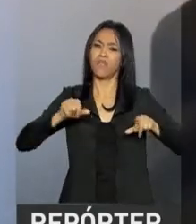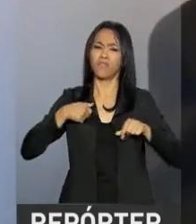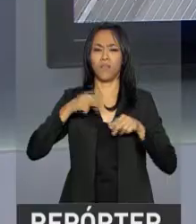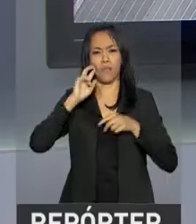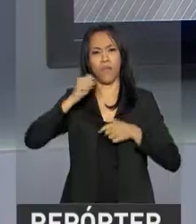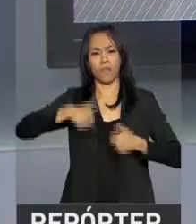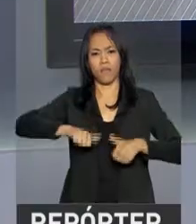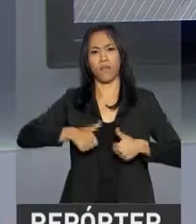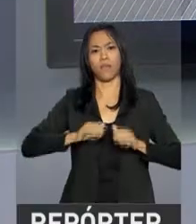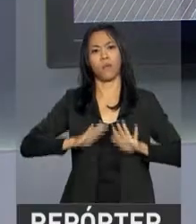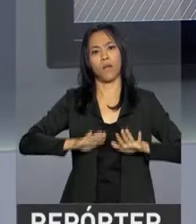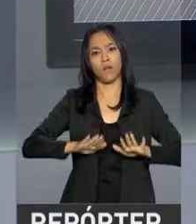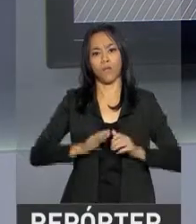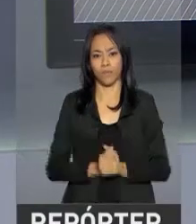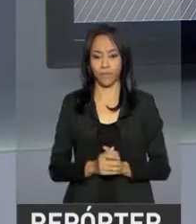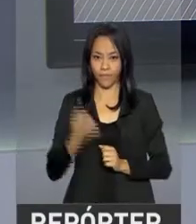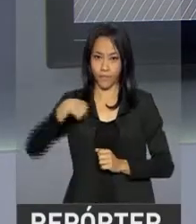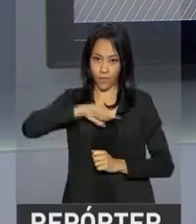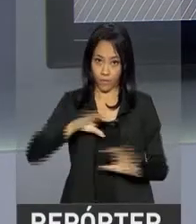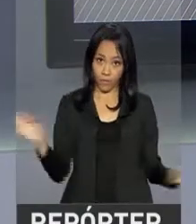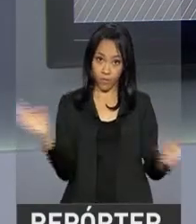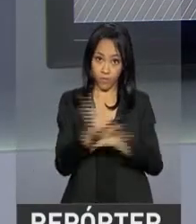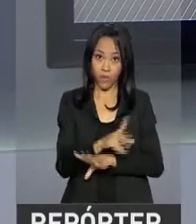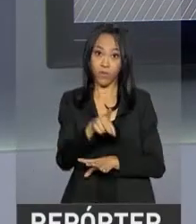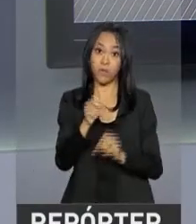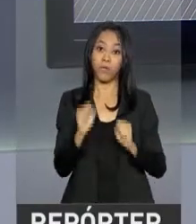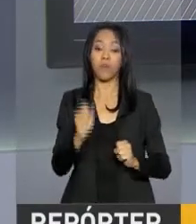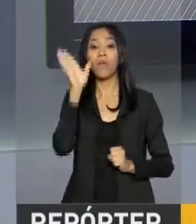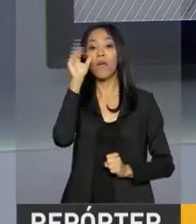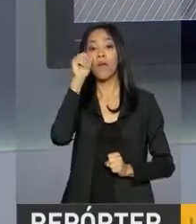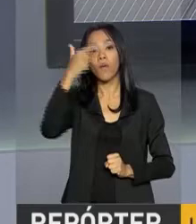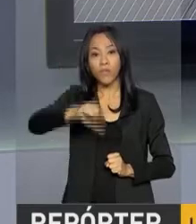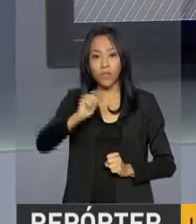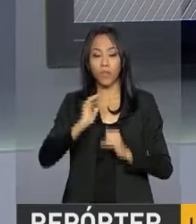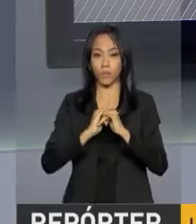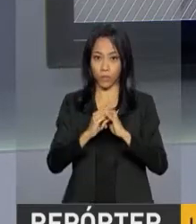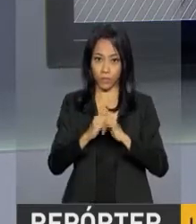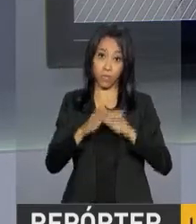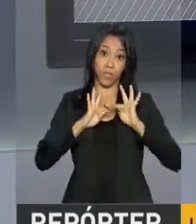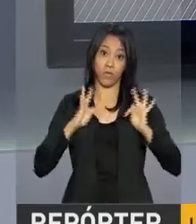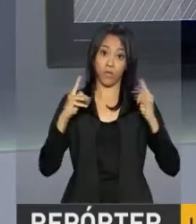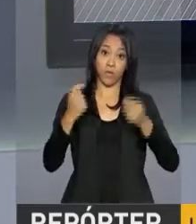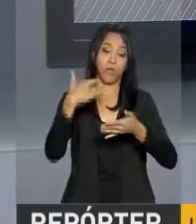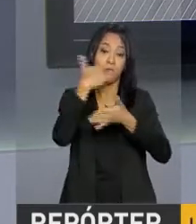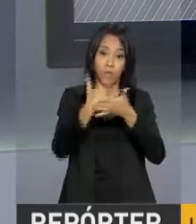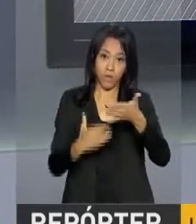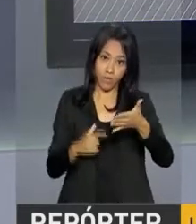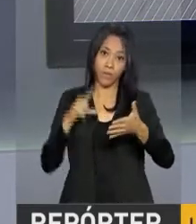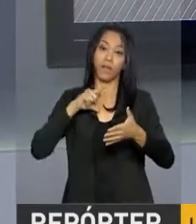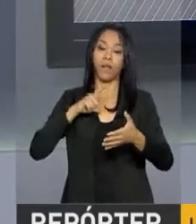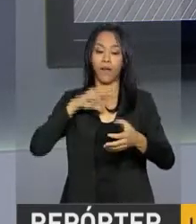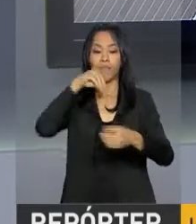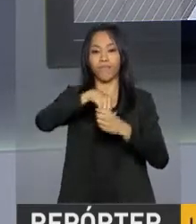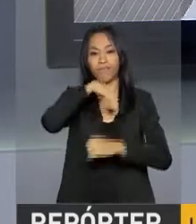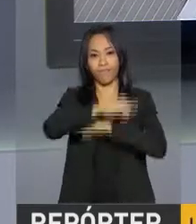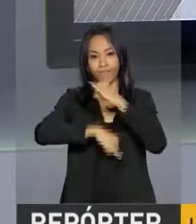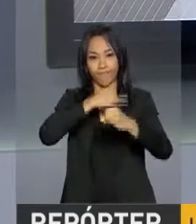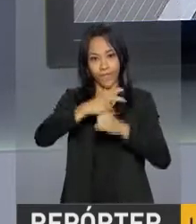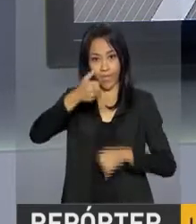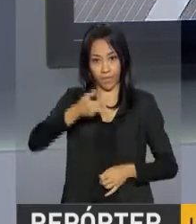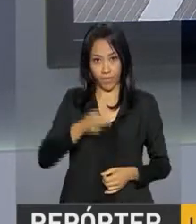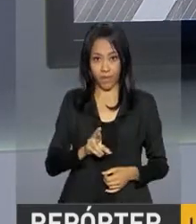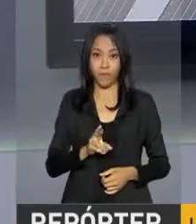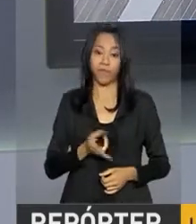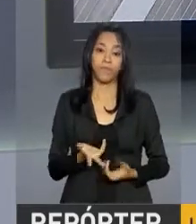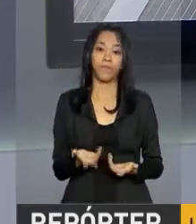calma. Nós ficamos por aqui. Você pode rever as reportagens no YouTube e toda a nossa programação também está na página da